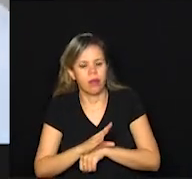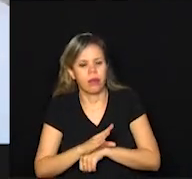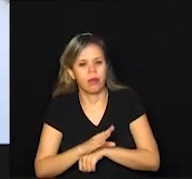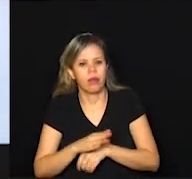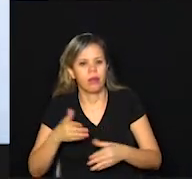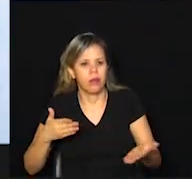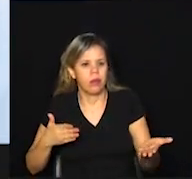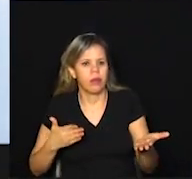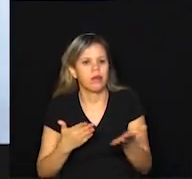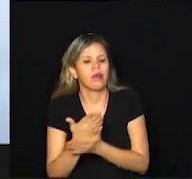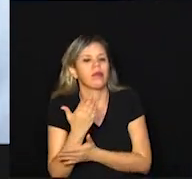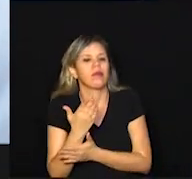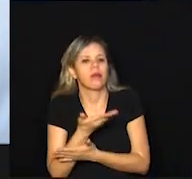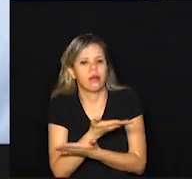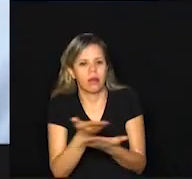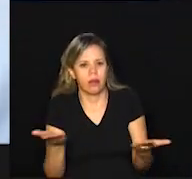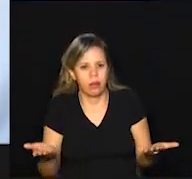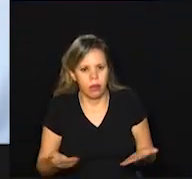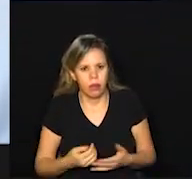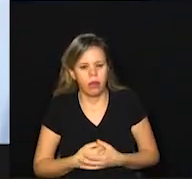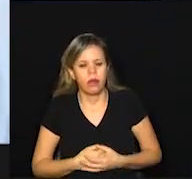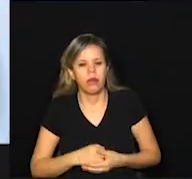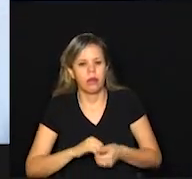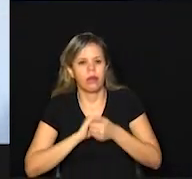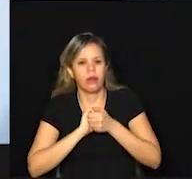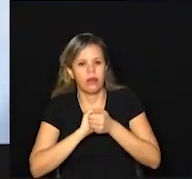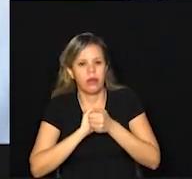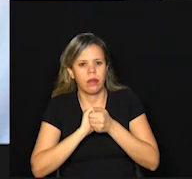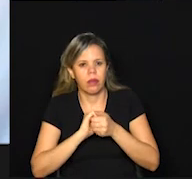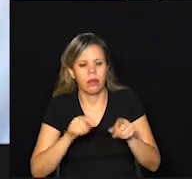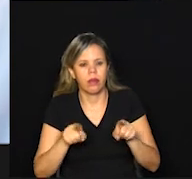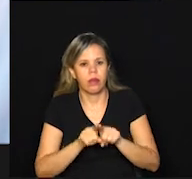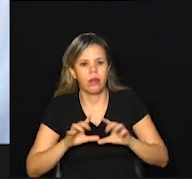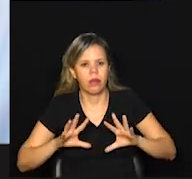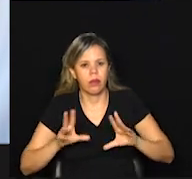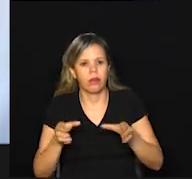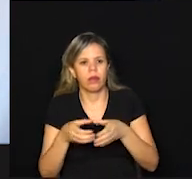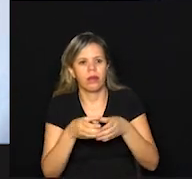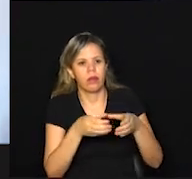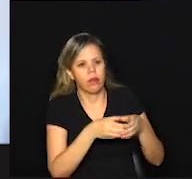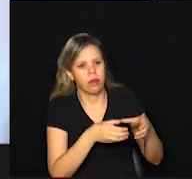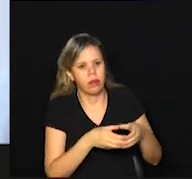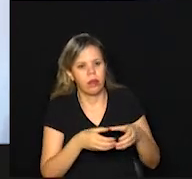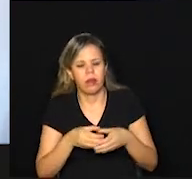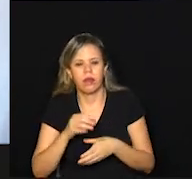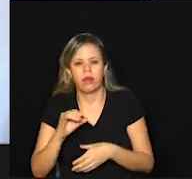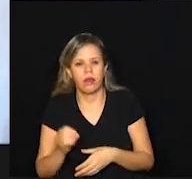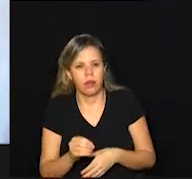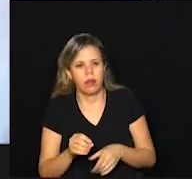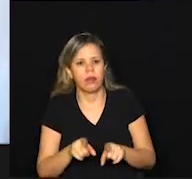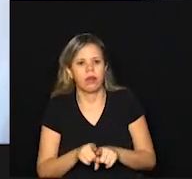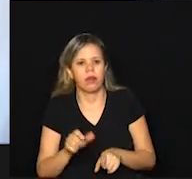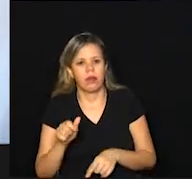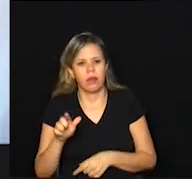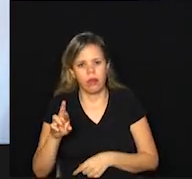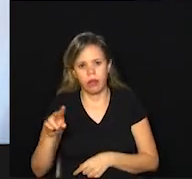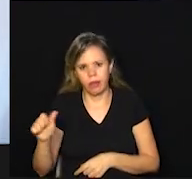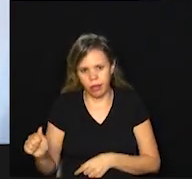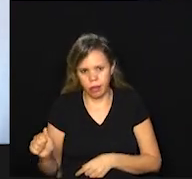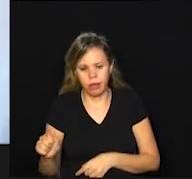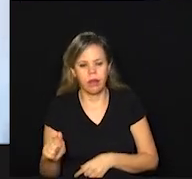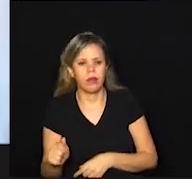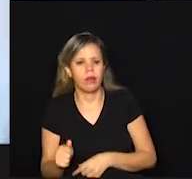eleitos através de vocês era um comentário aqui também a toda comunidade jongo dito Ribeiro Alessandra Ribeiro